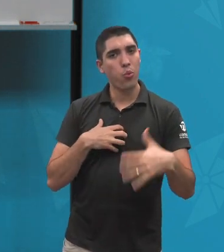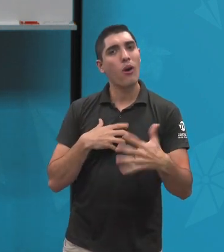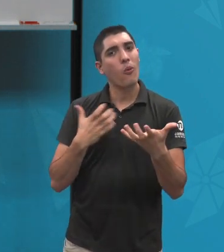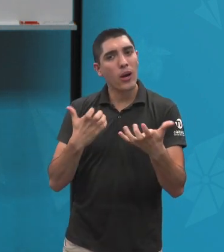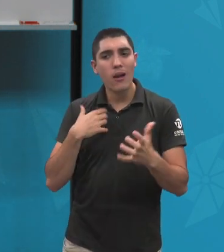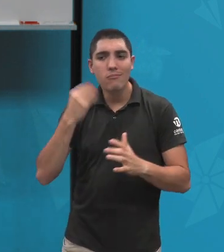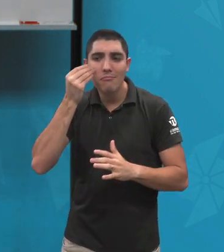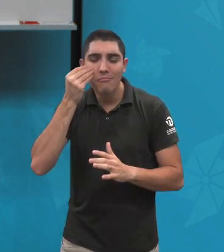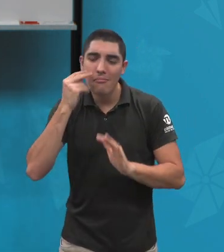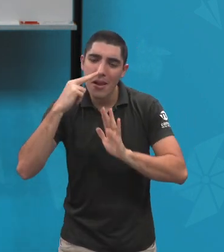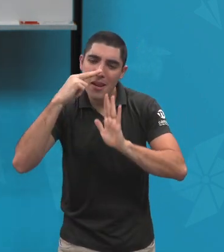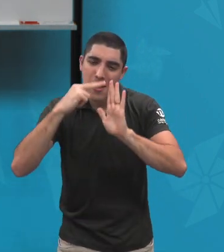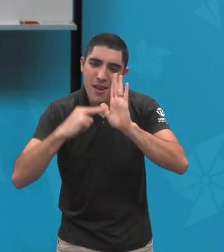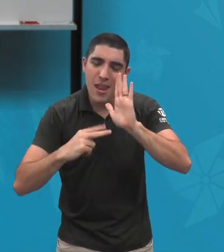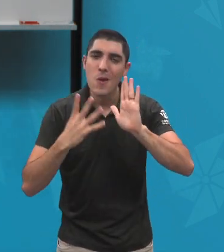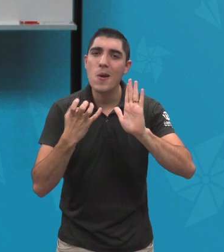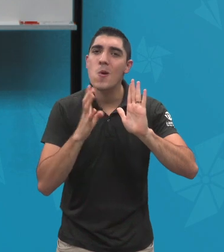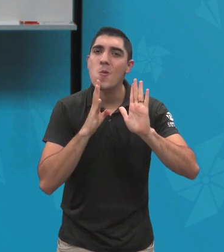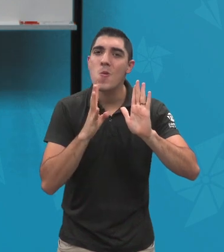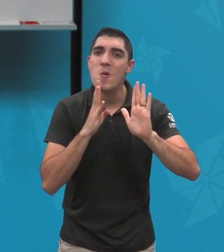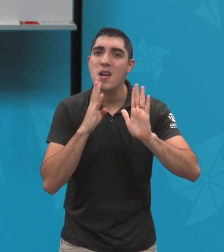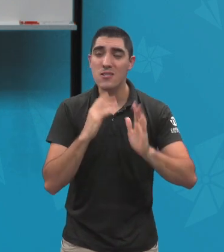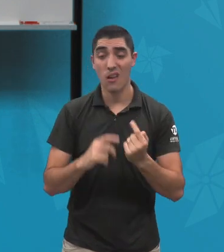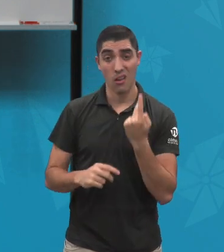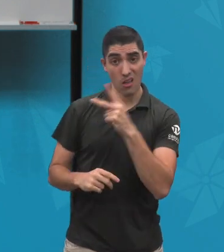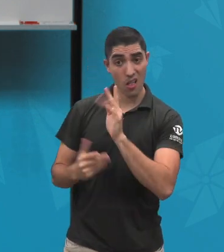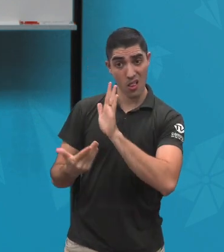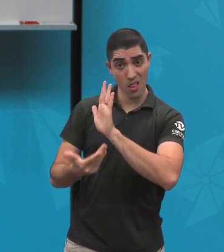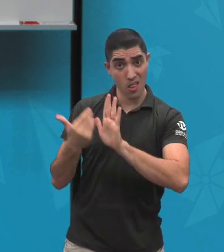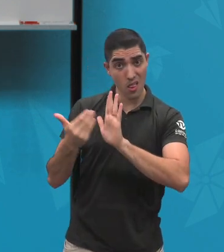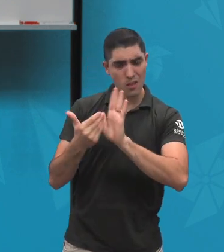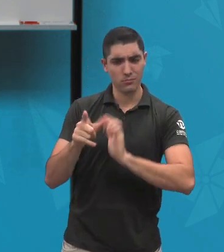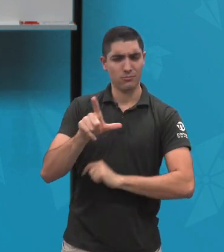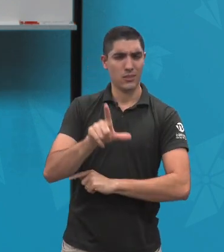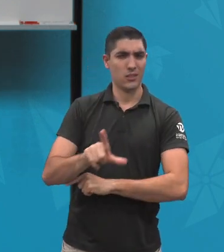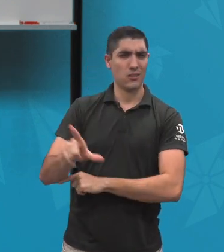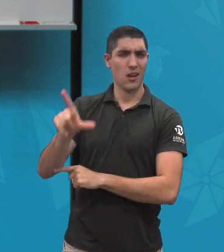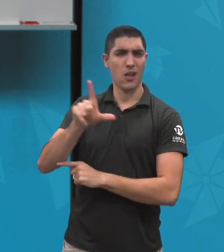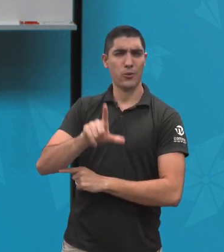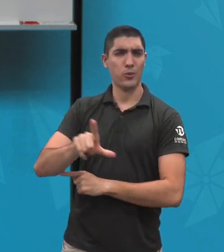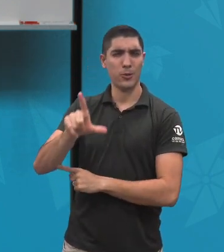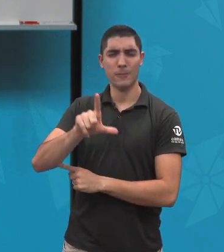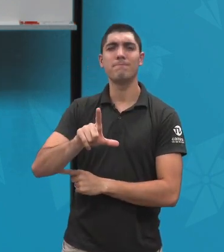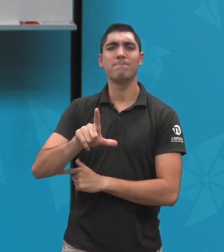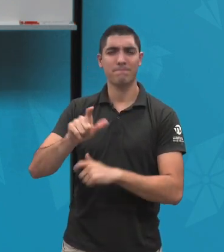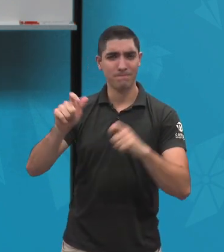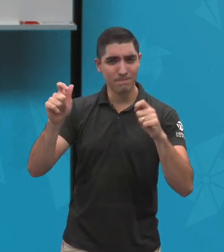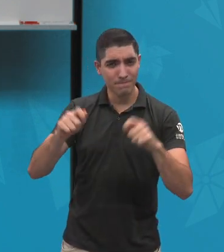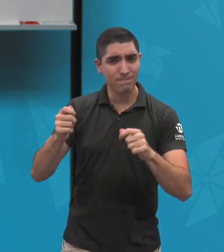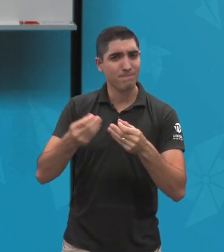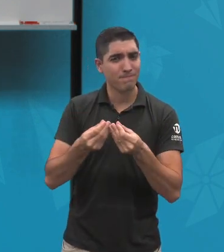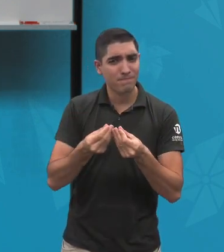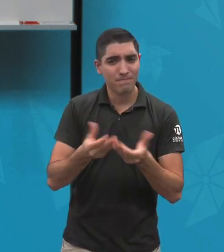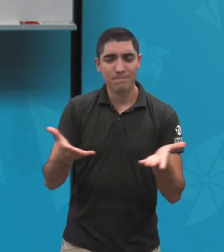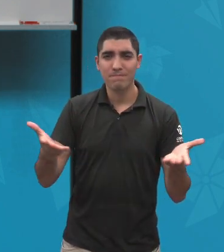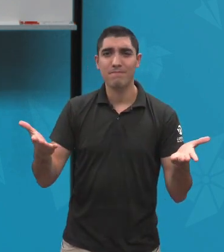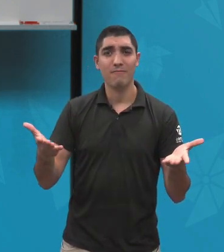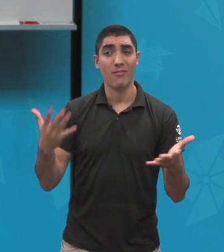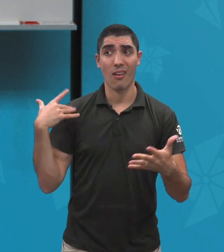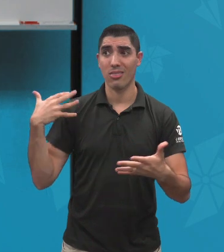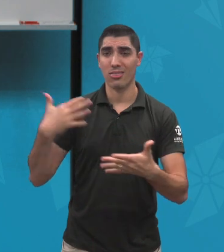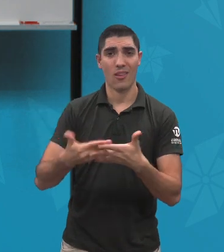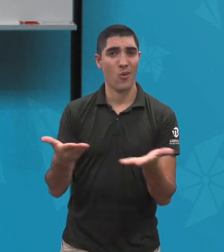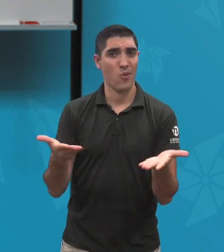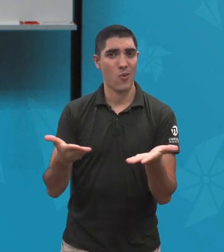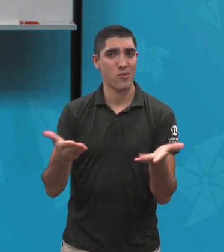gente conhecer esse grande trabalho de literatura que chega até os